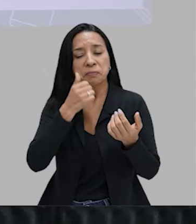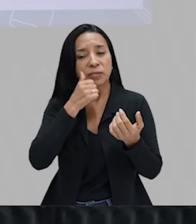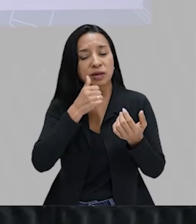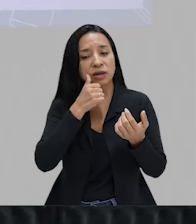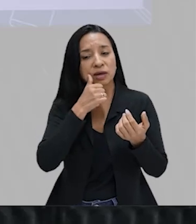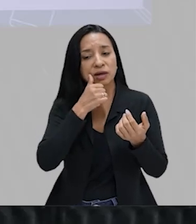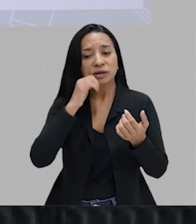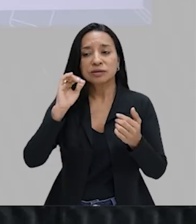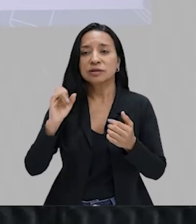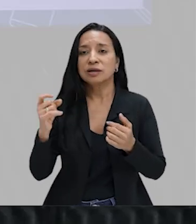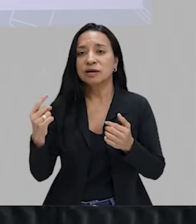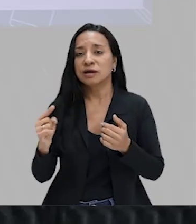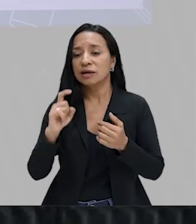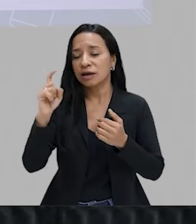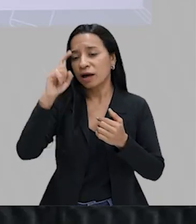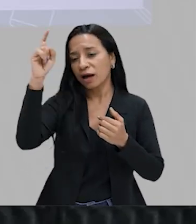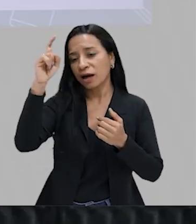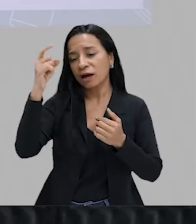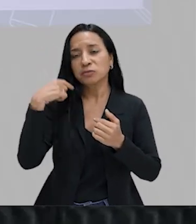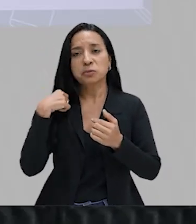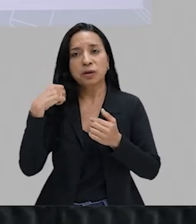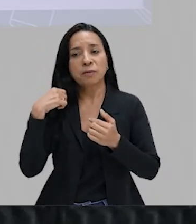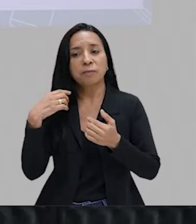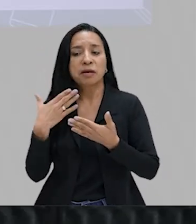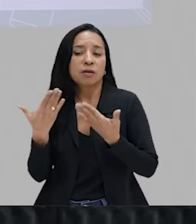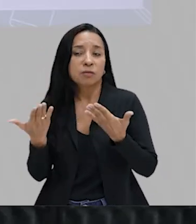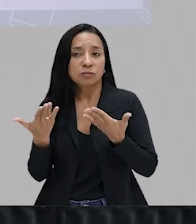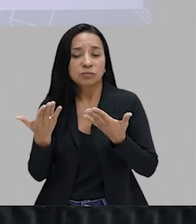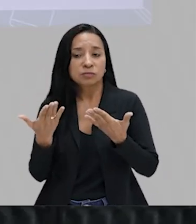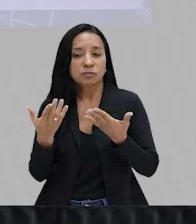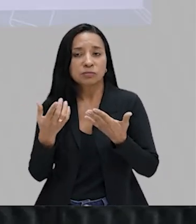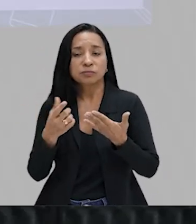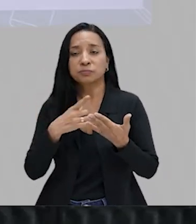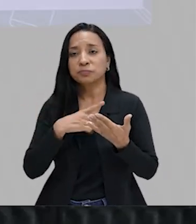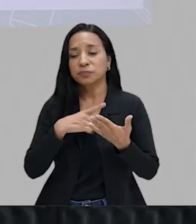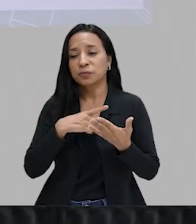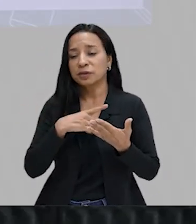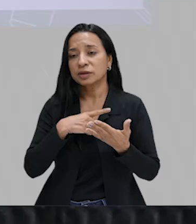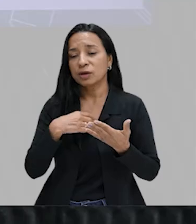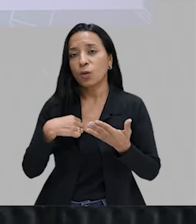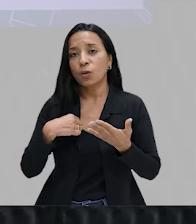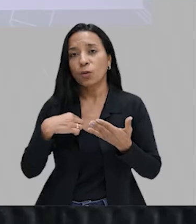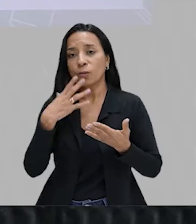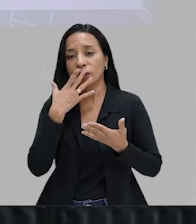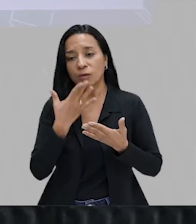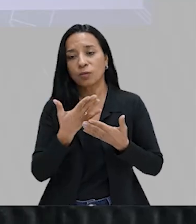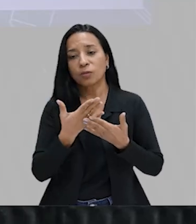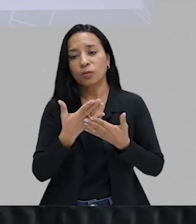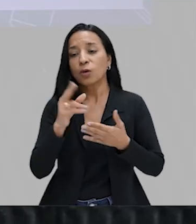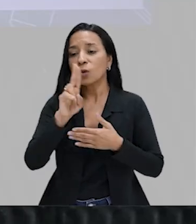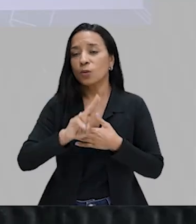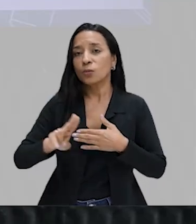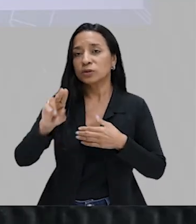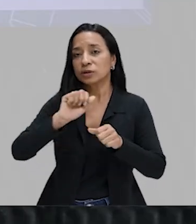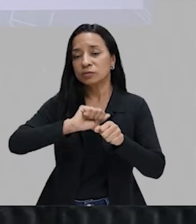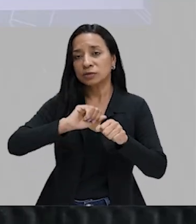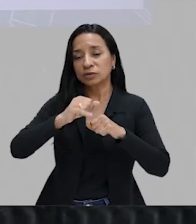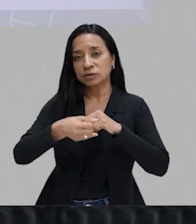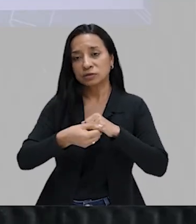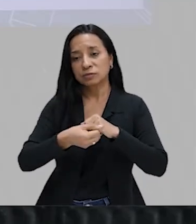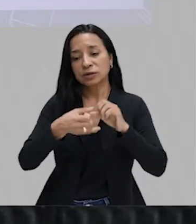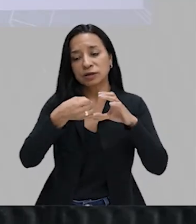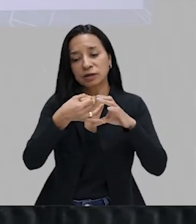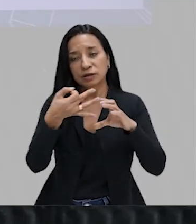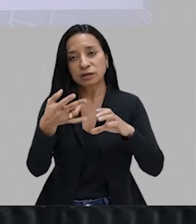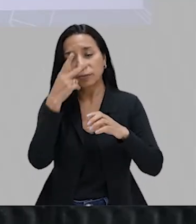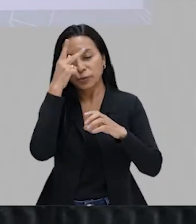cabelo assim, que estava com a roupa daquela cor. Então, a gente vai usando os adjetivos para caracterizar pessoas, para caracterizar